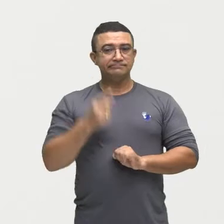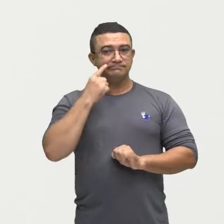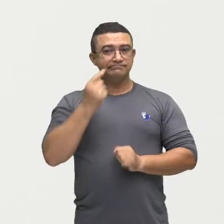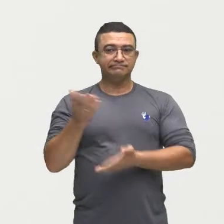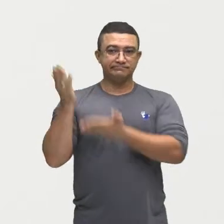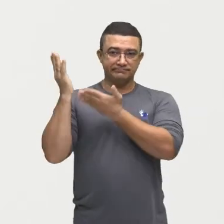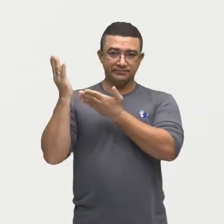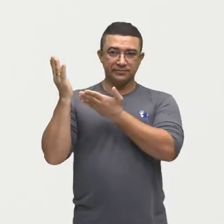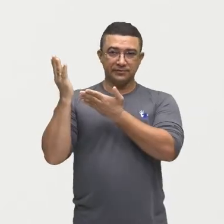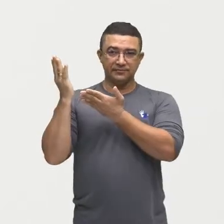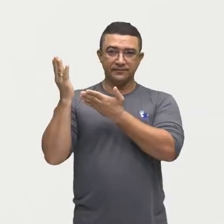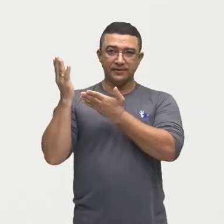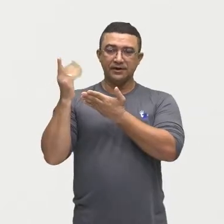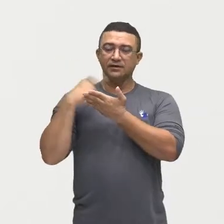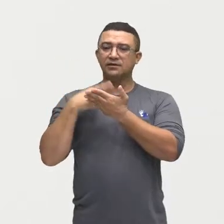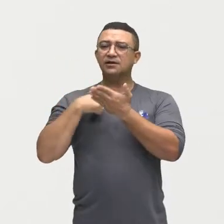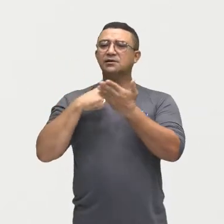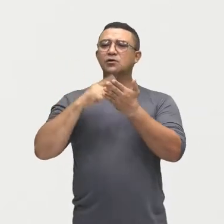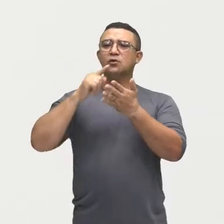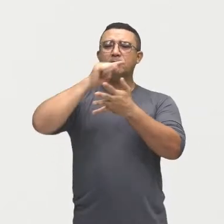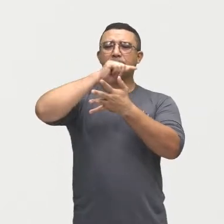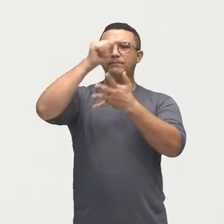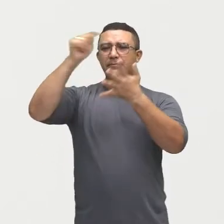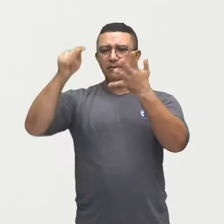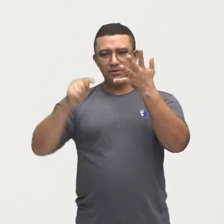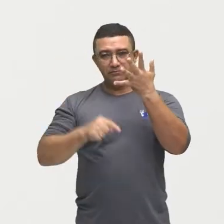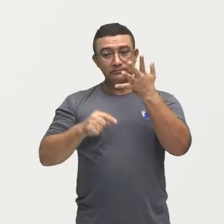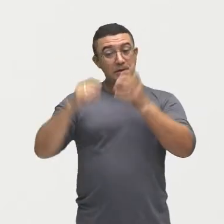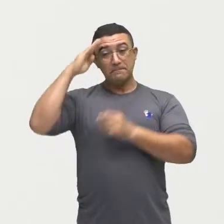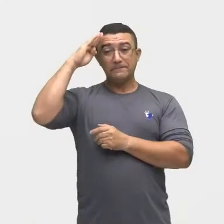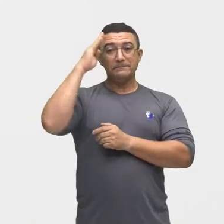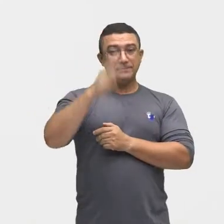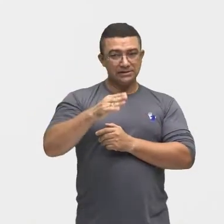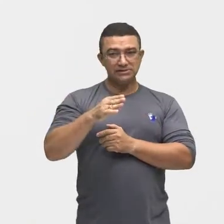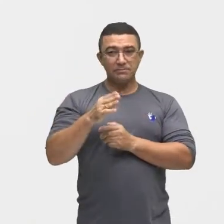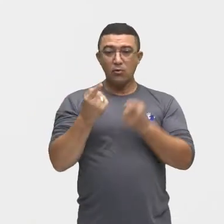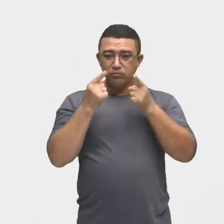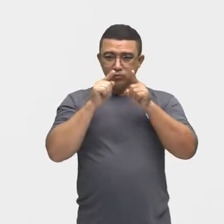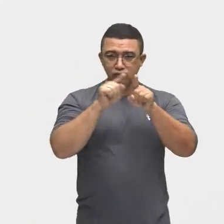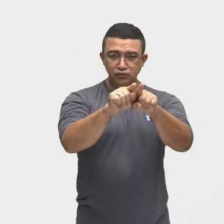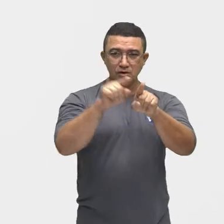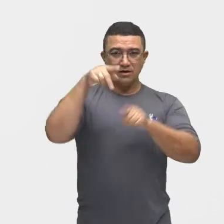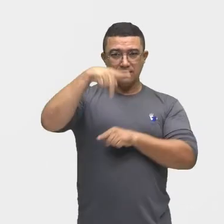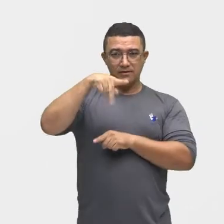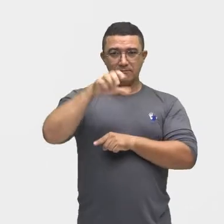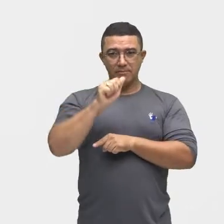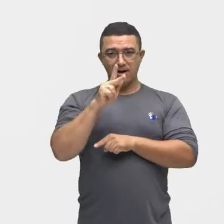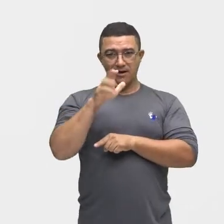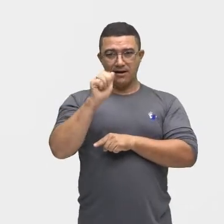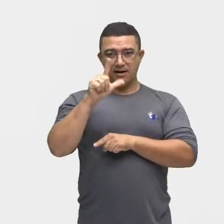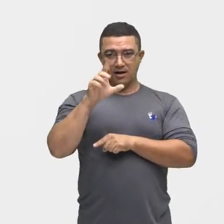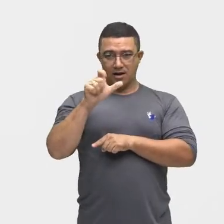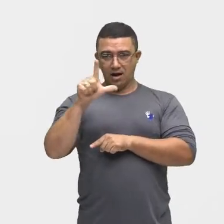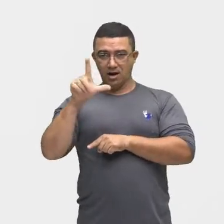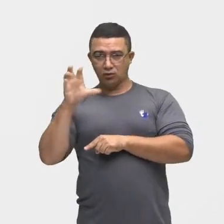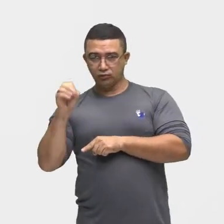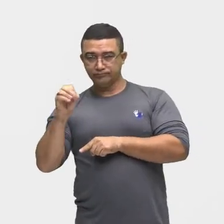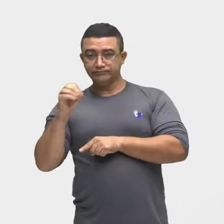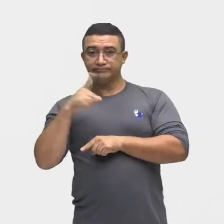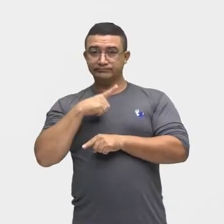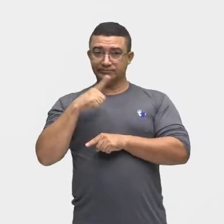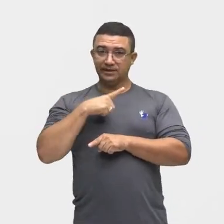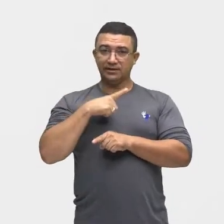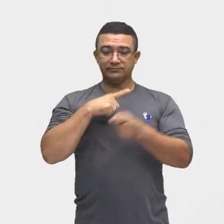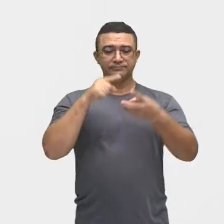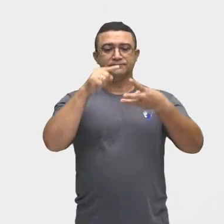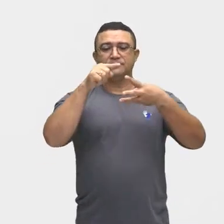lado, os principais paralelos. A gente vai ver na próxima cartela. Aí nós temos os trópicos de Capricórnio, né, como a gente